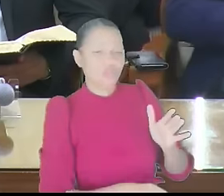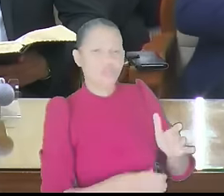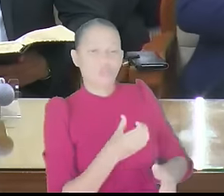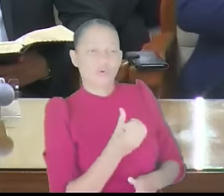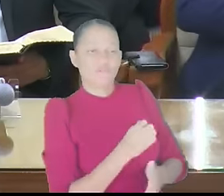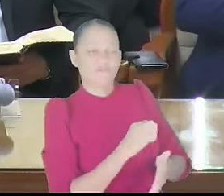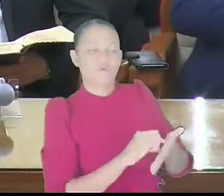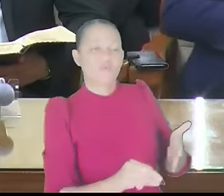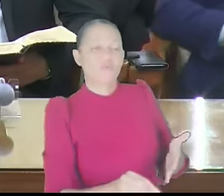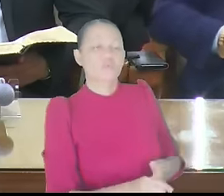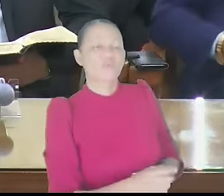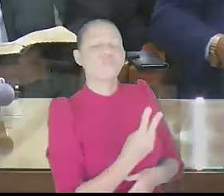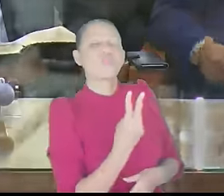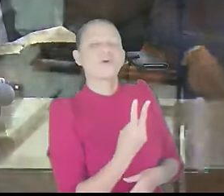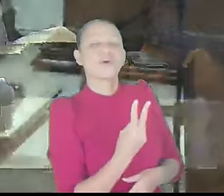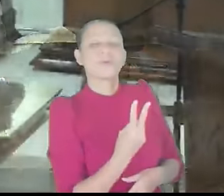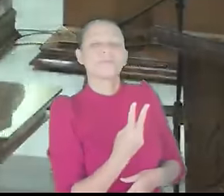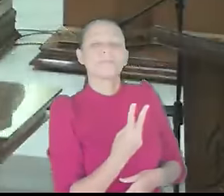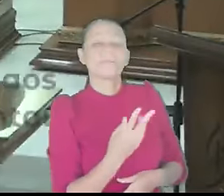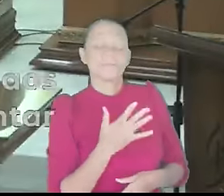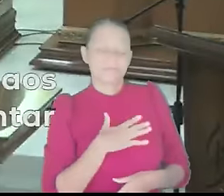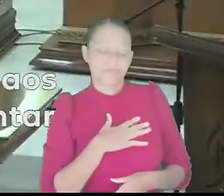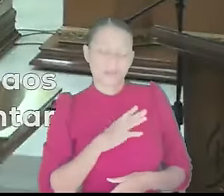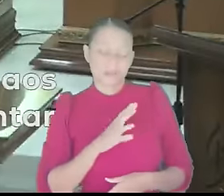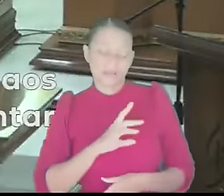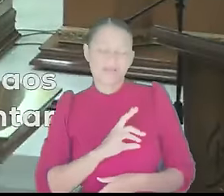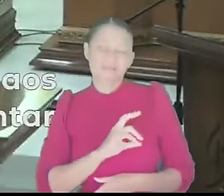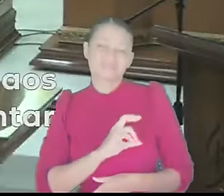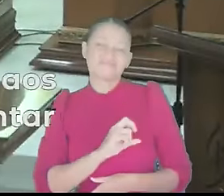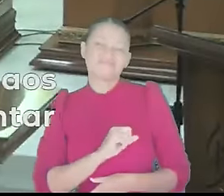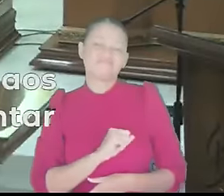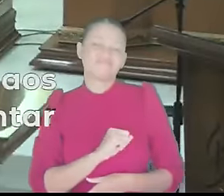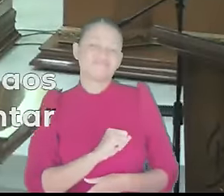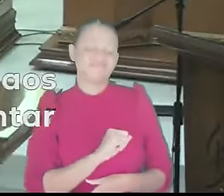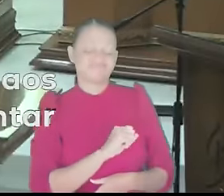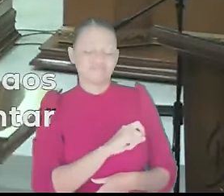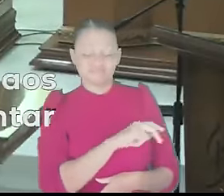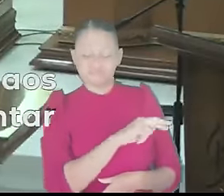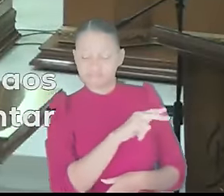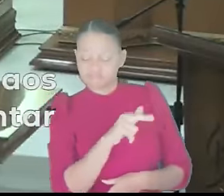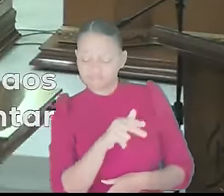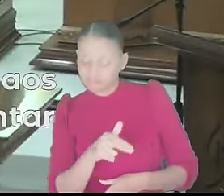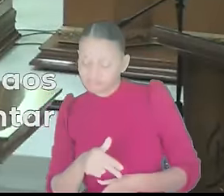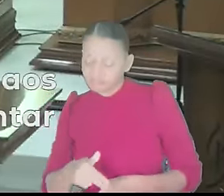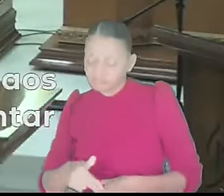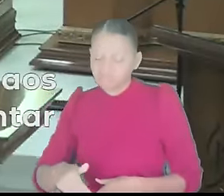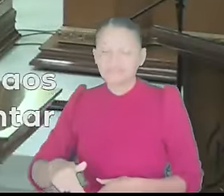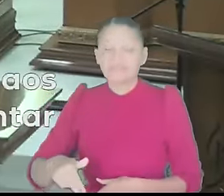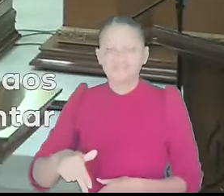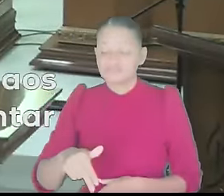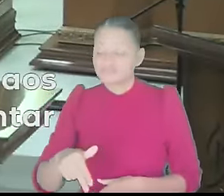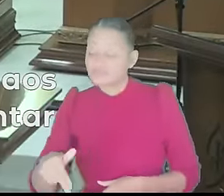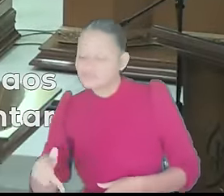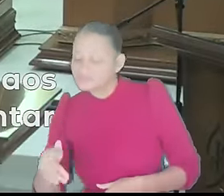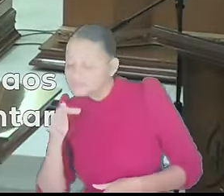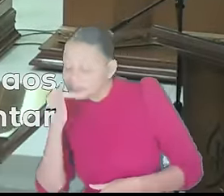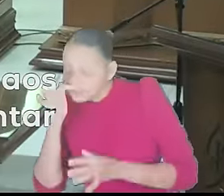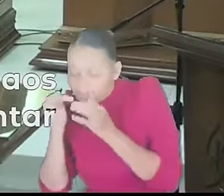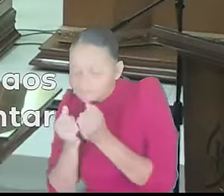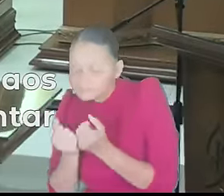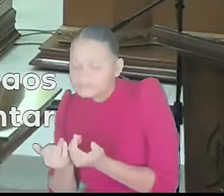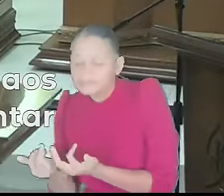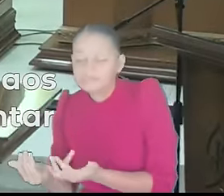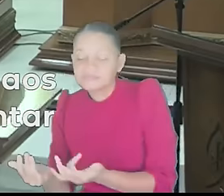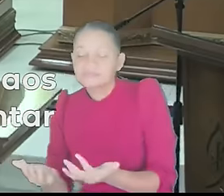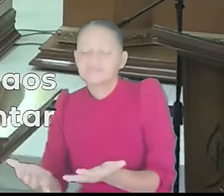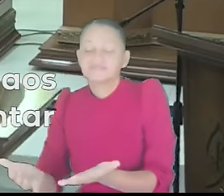2. O meu amado desceu ao seu jardim, aos canteiros de bálsamo,